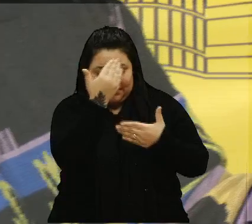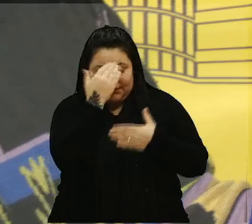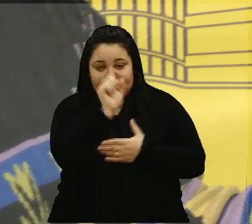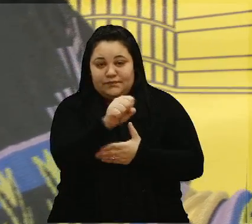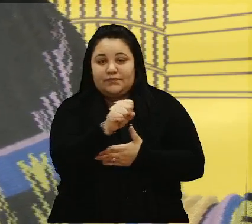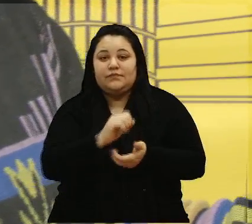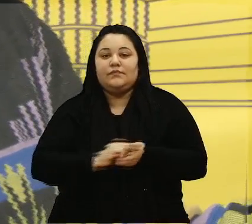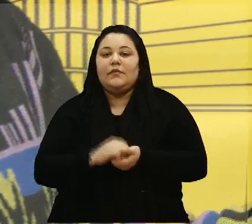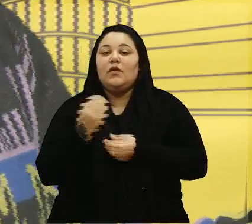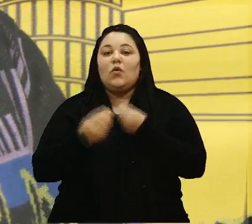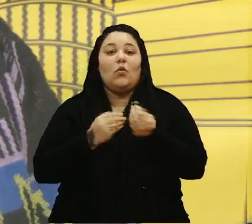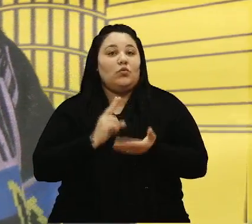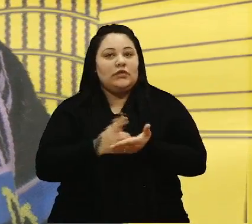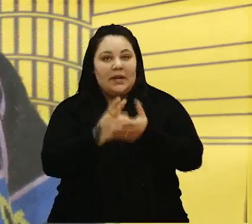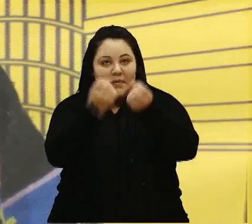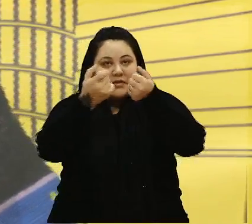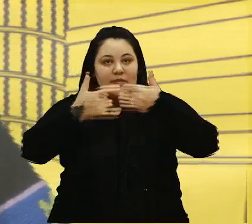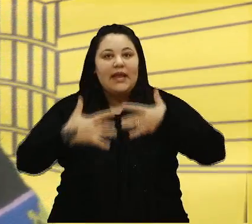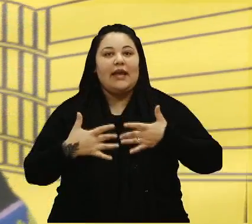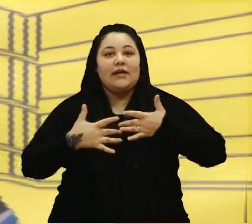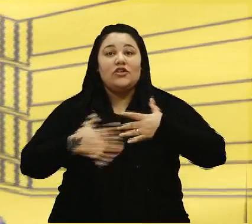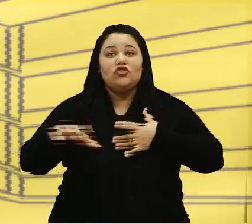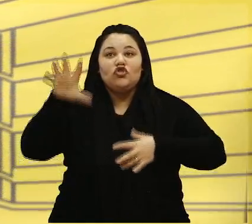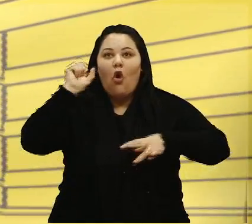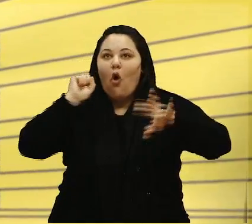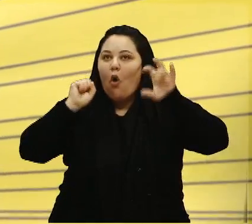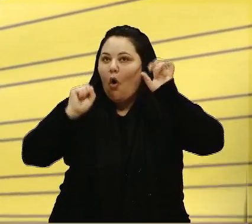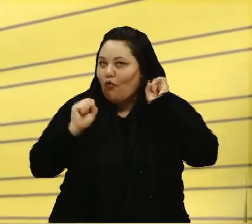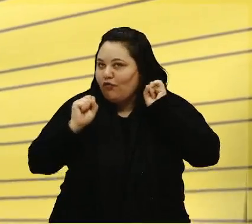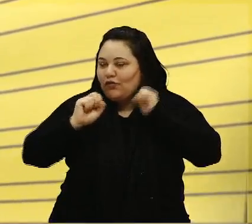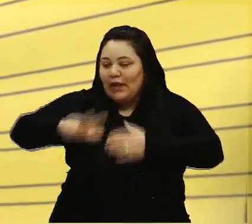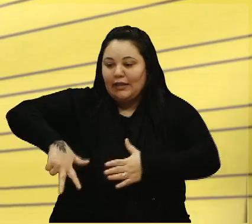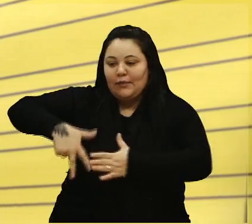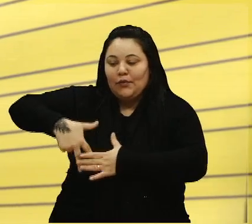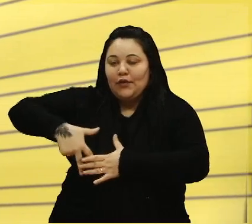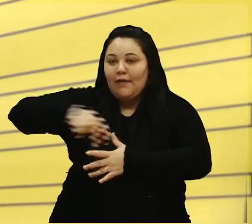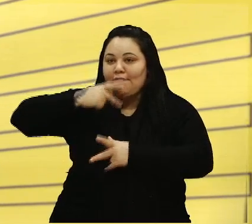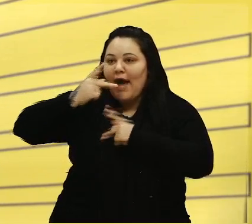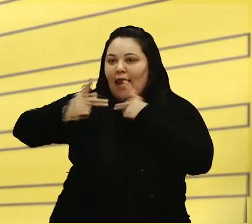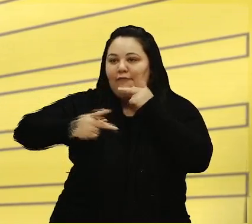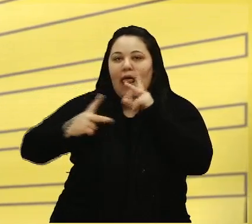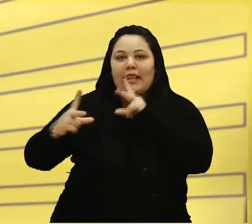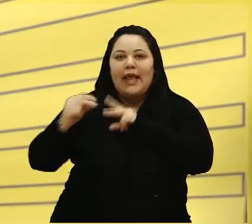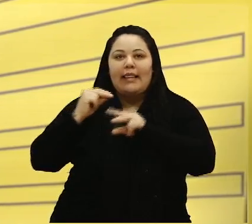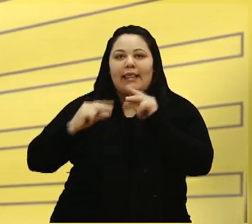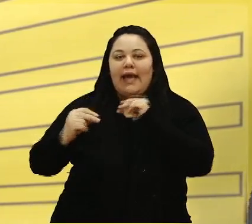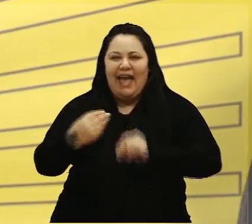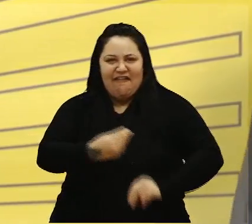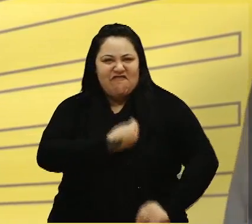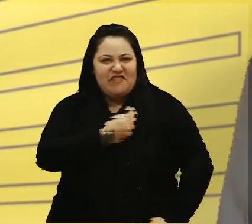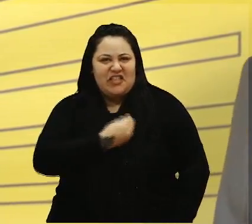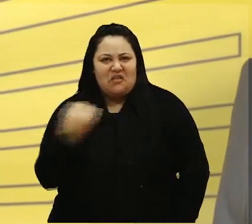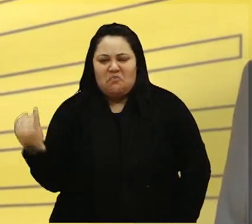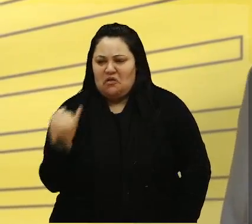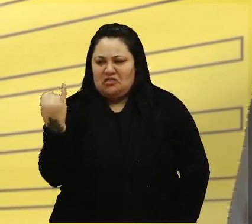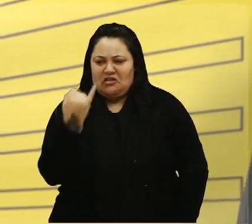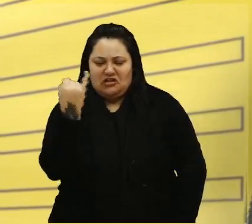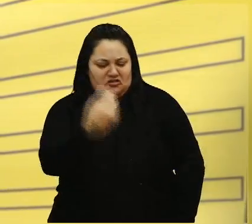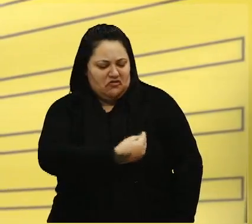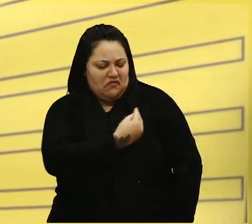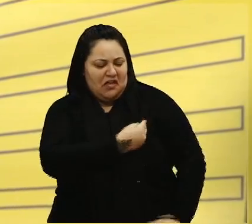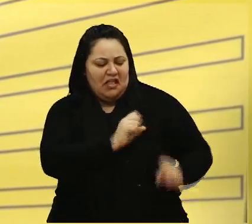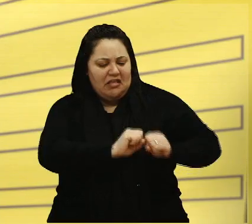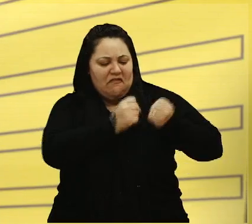como eu sempre disse, né? A gente ouve muito falar na tribuna, né, que vidas importam, né? Que vidas devem ser